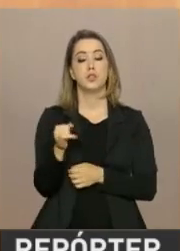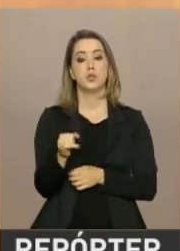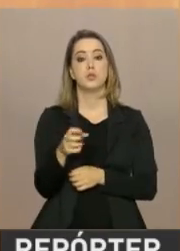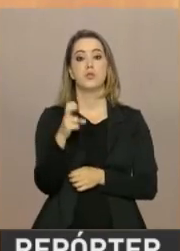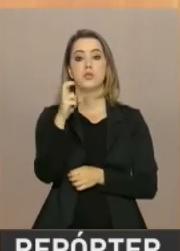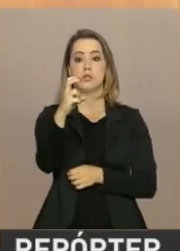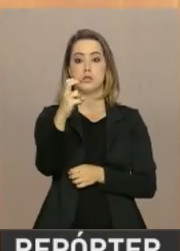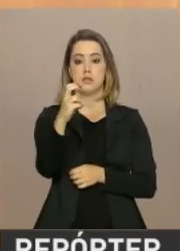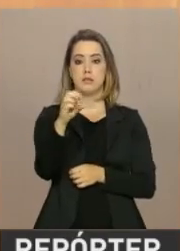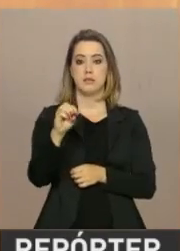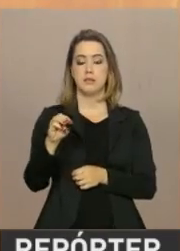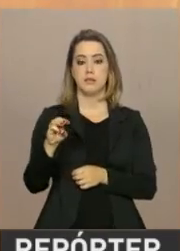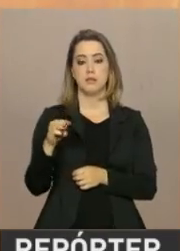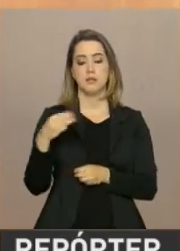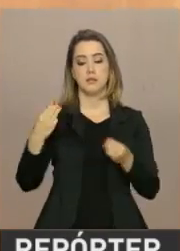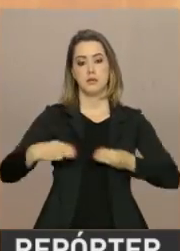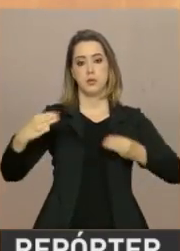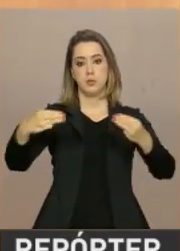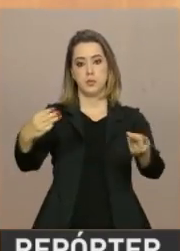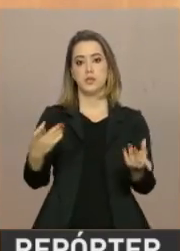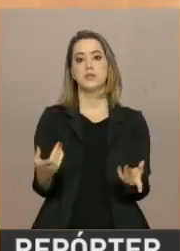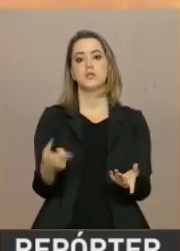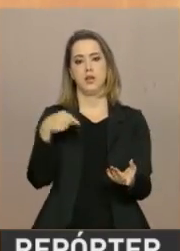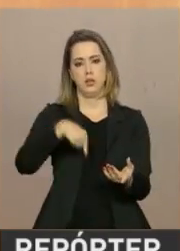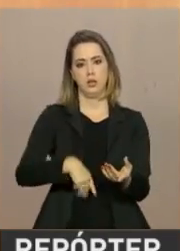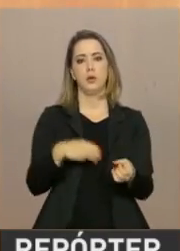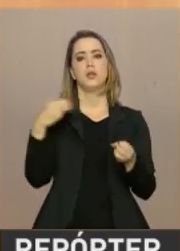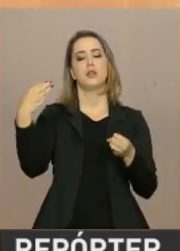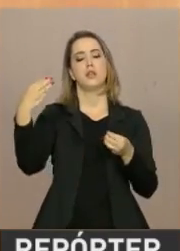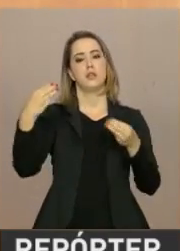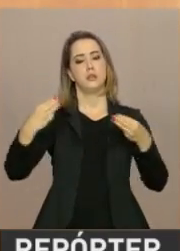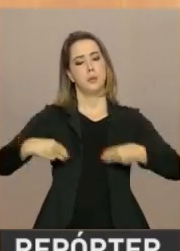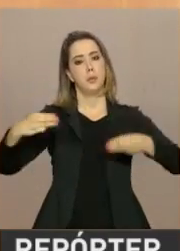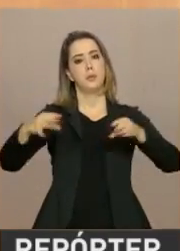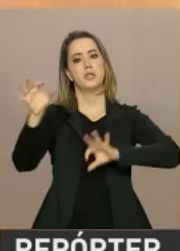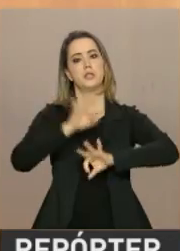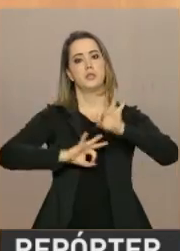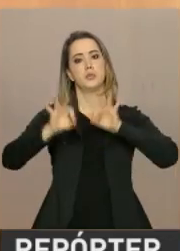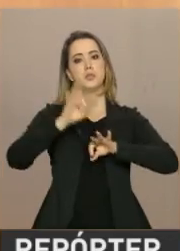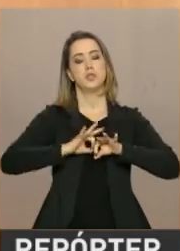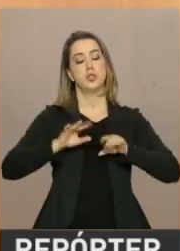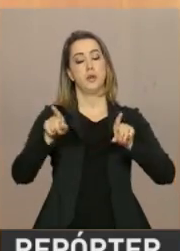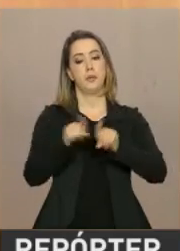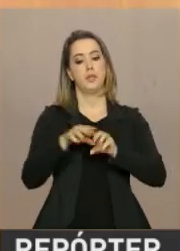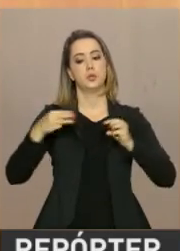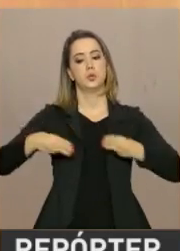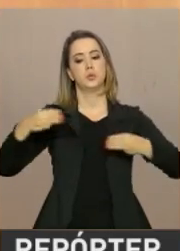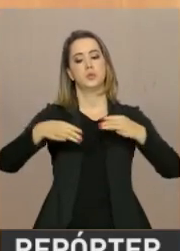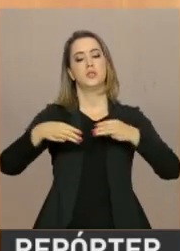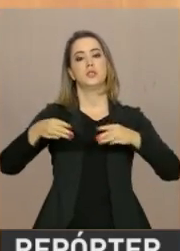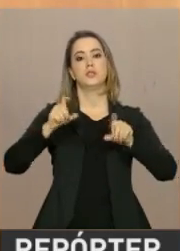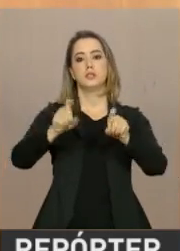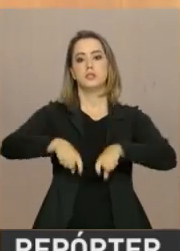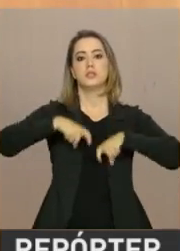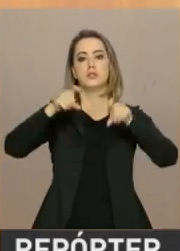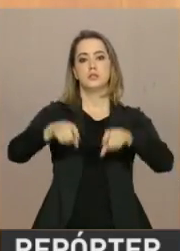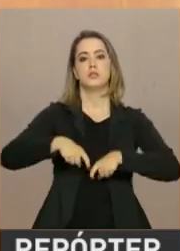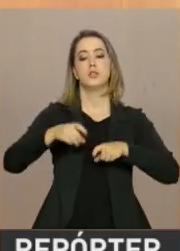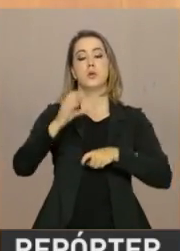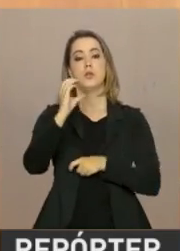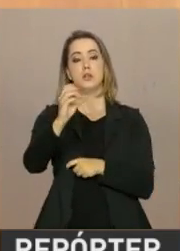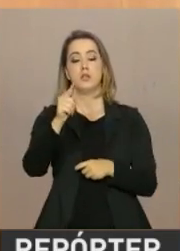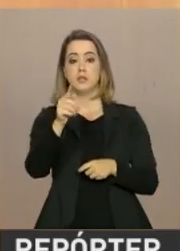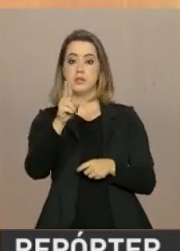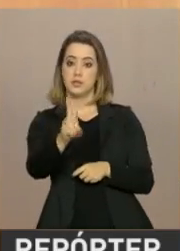cinco ministérios o próprio ministério do planejamento ministério da agricultura a controladoria geral da união ministério